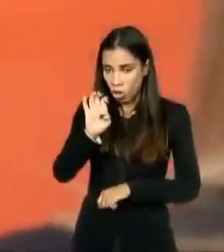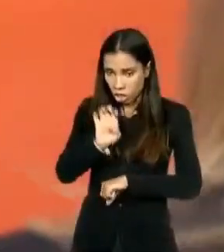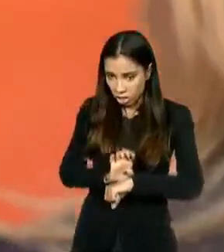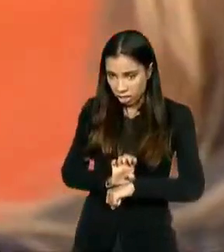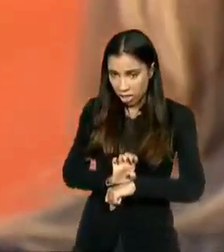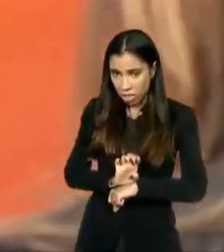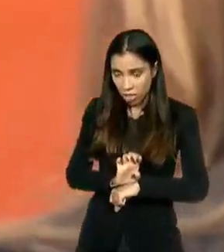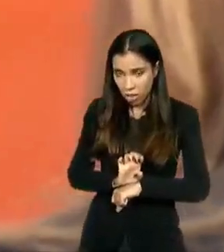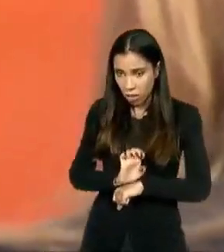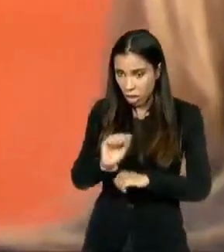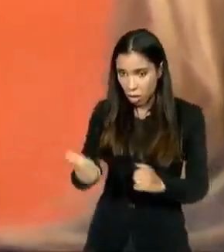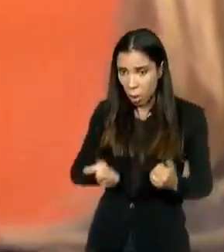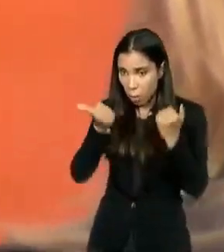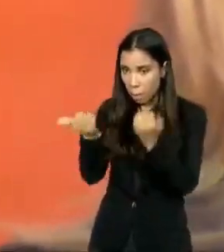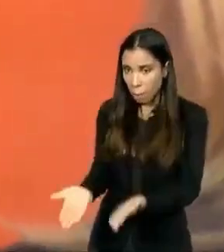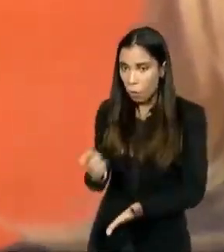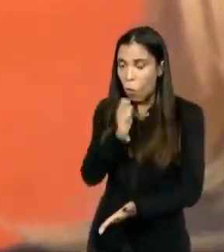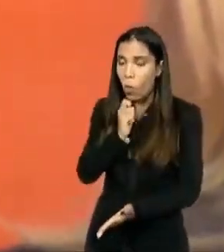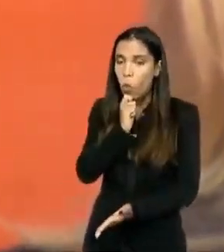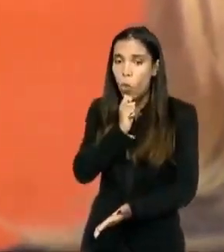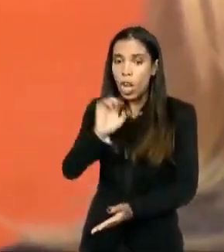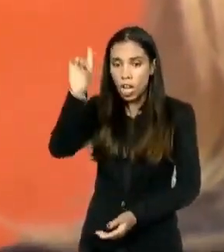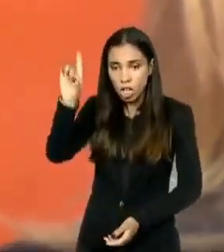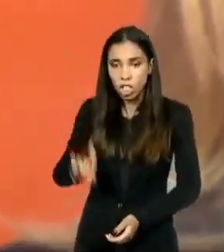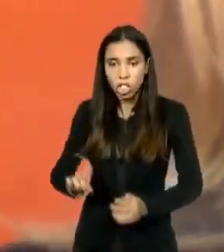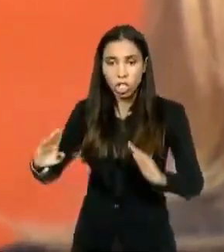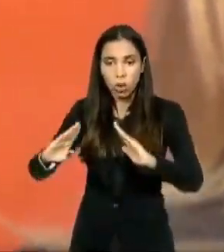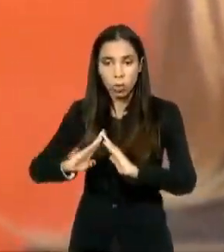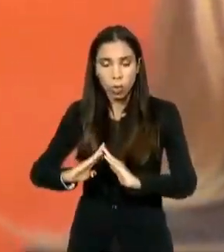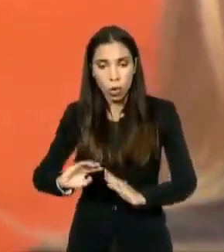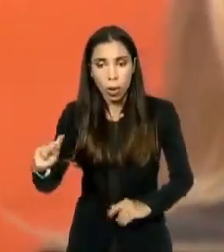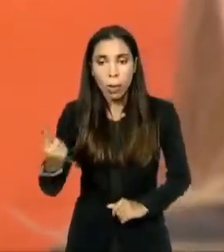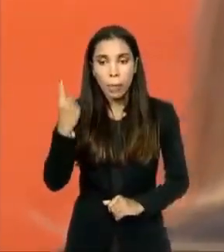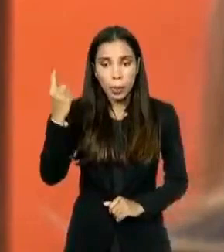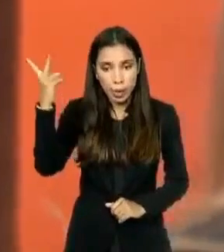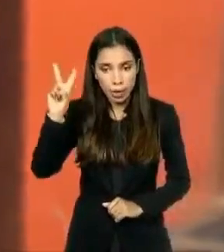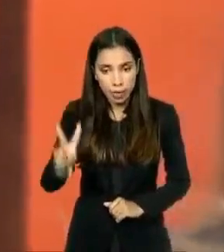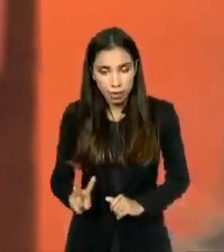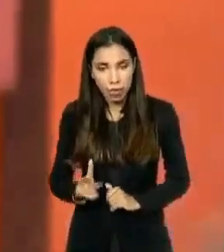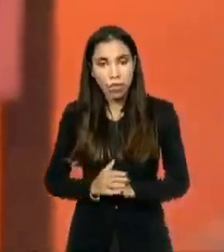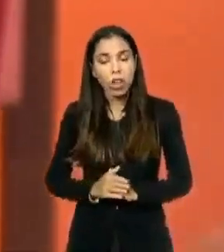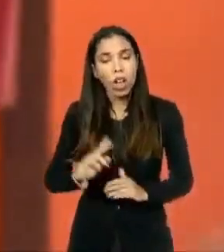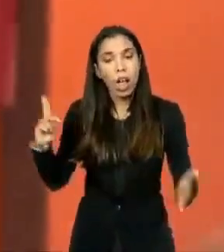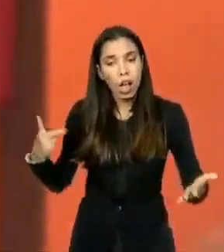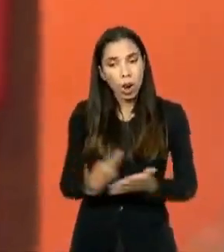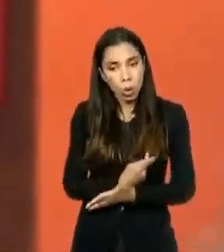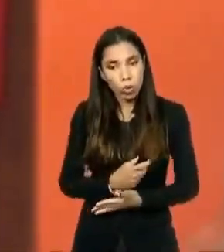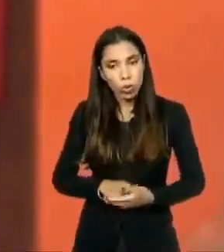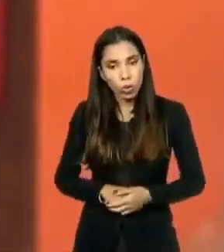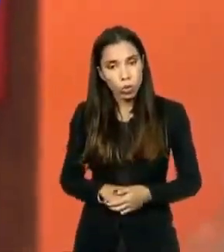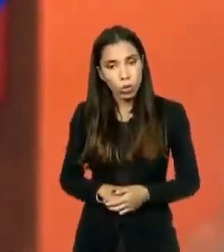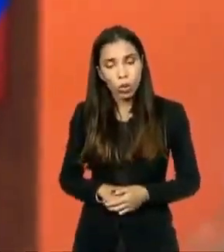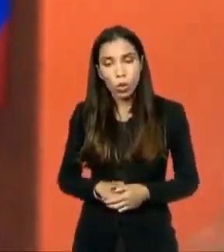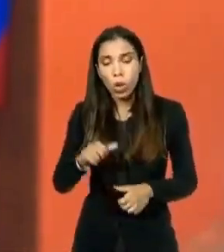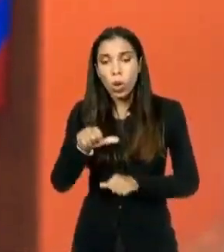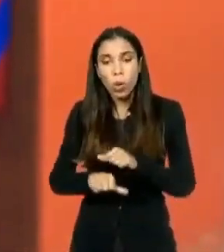estava proporcionando, eles tinham direito de morar. E foi a primeira vez que aconteceu isso, e isso